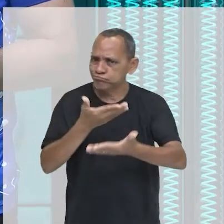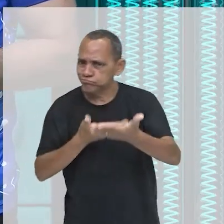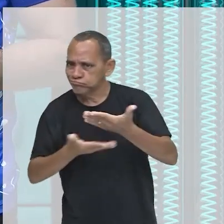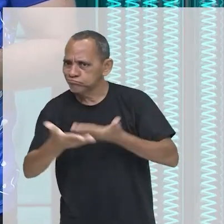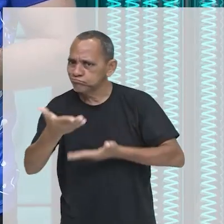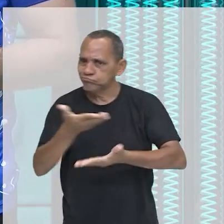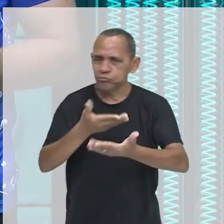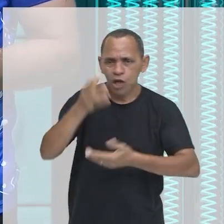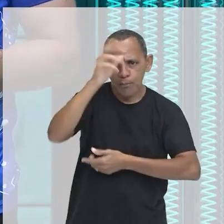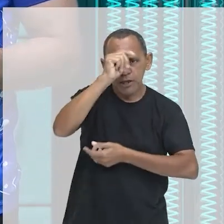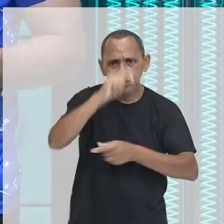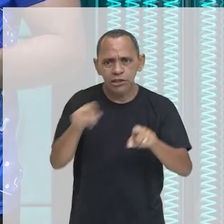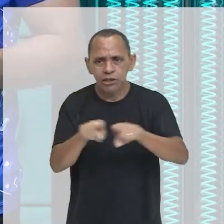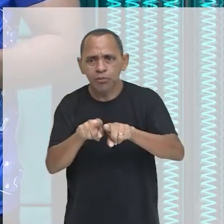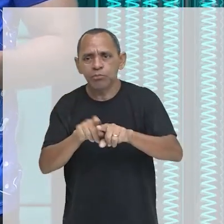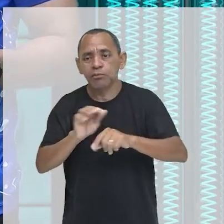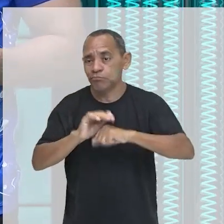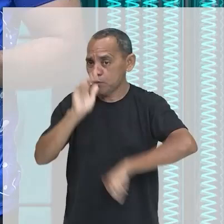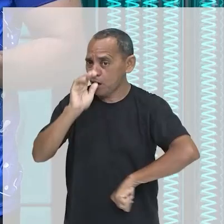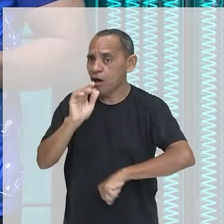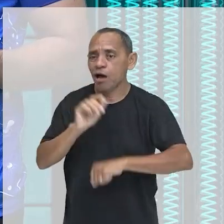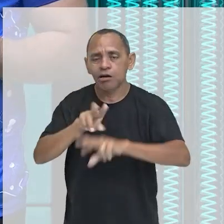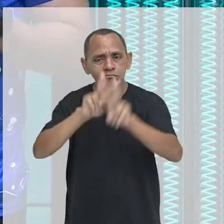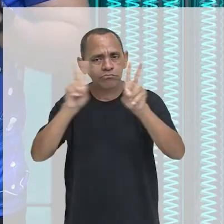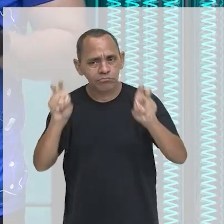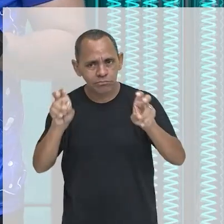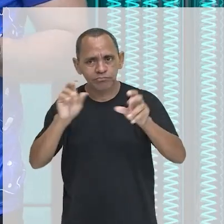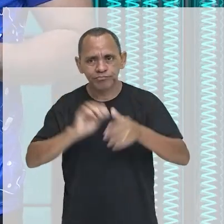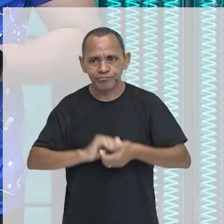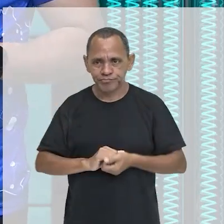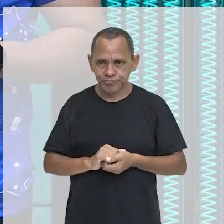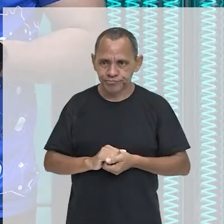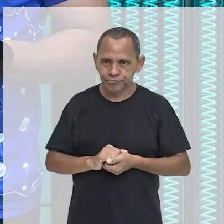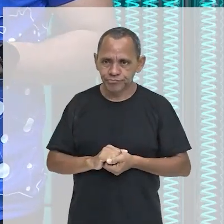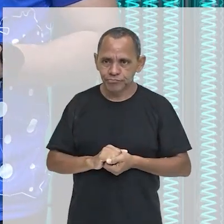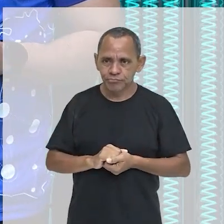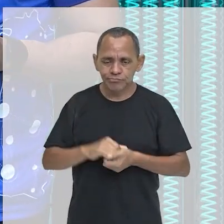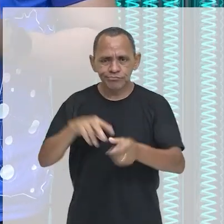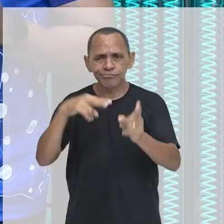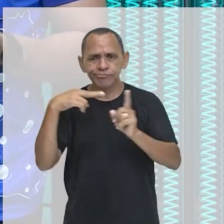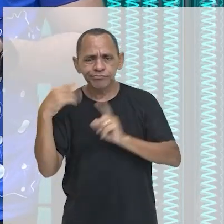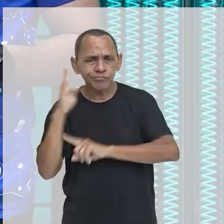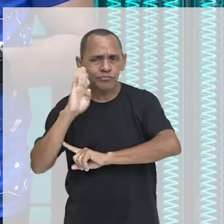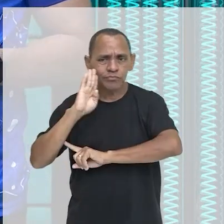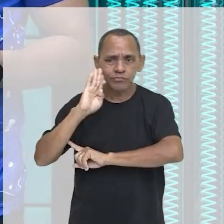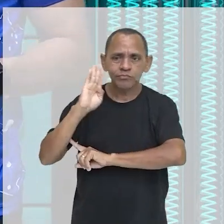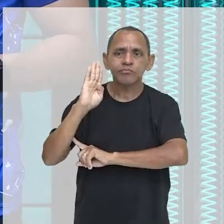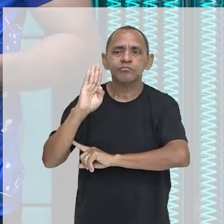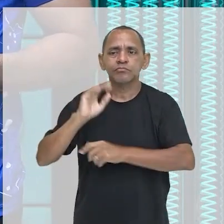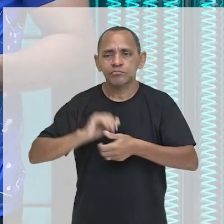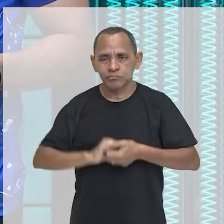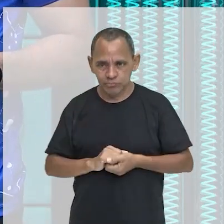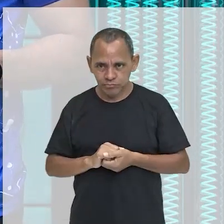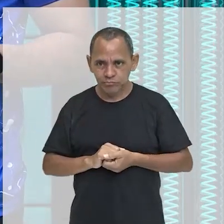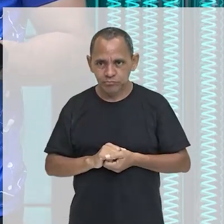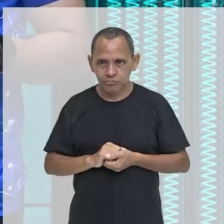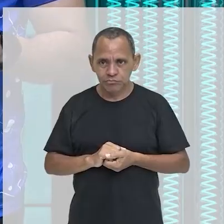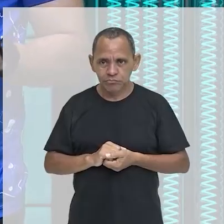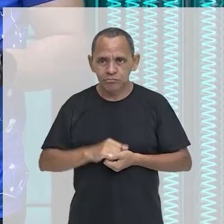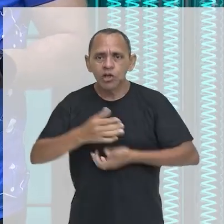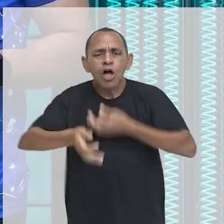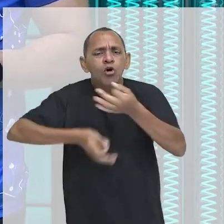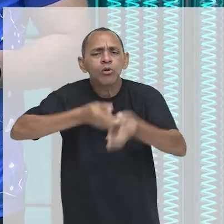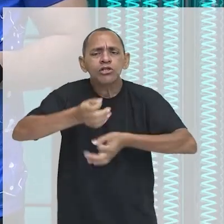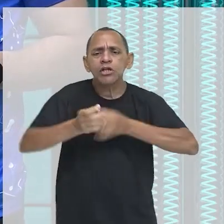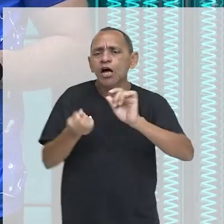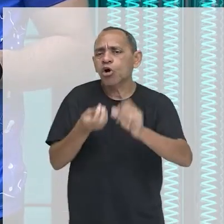você aprender um pouco mais sobre aquele tema em questão. Alguns aspectos importantes, então, para argumentar. O que é argumentar?